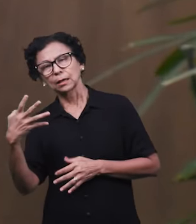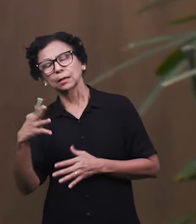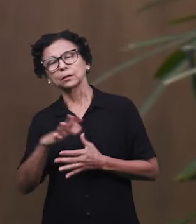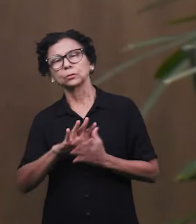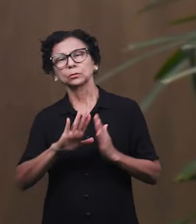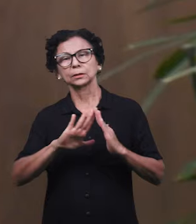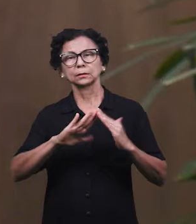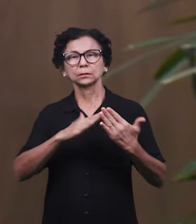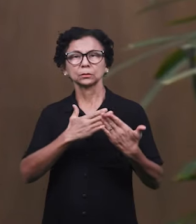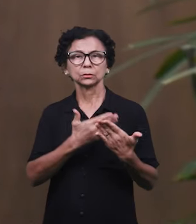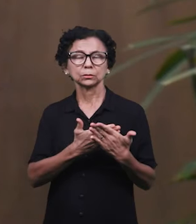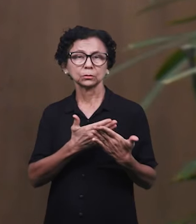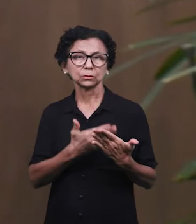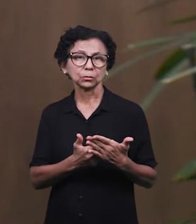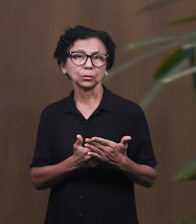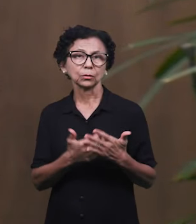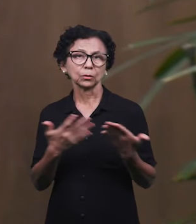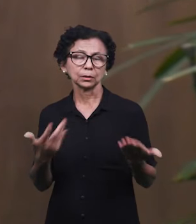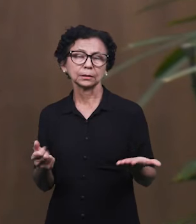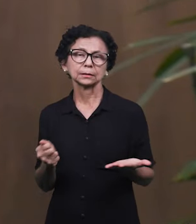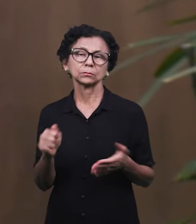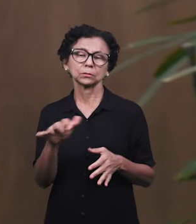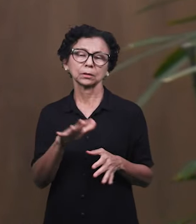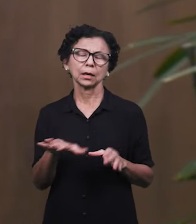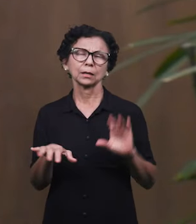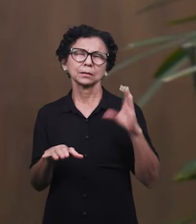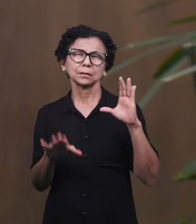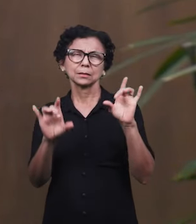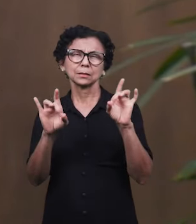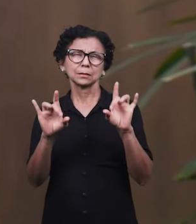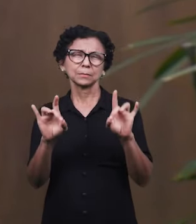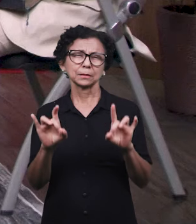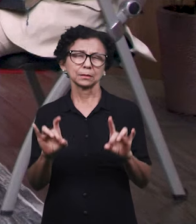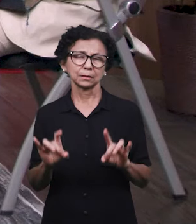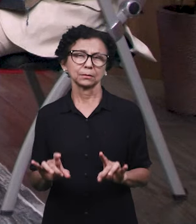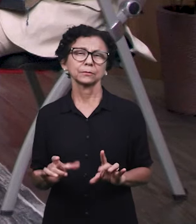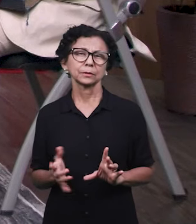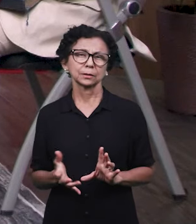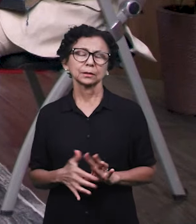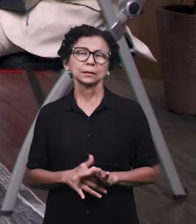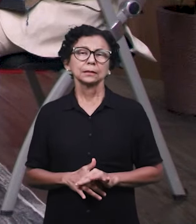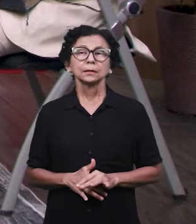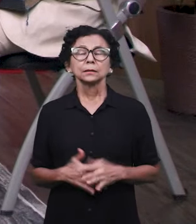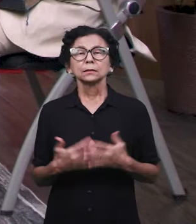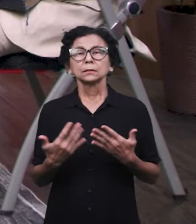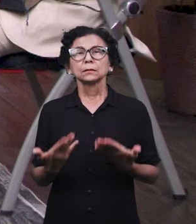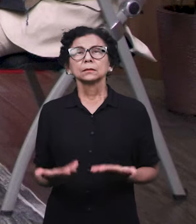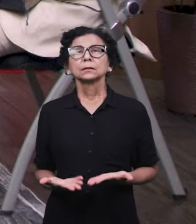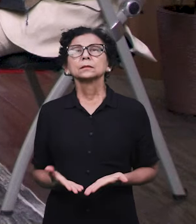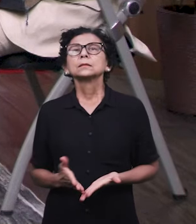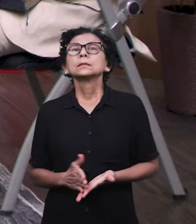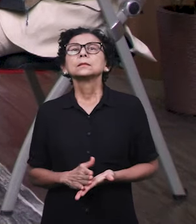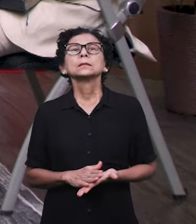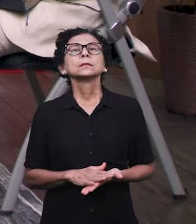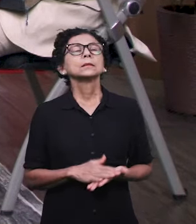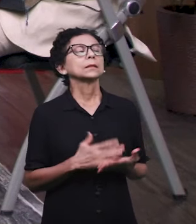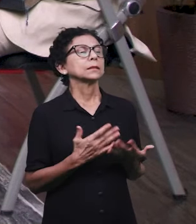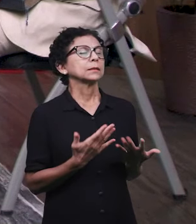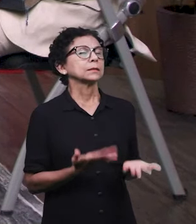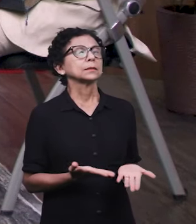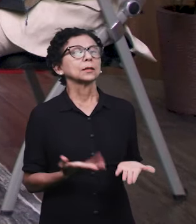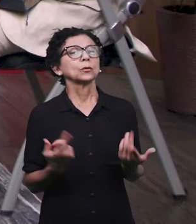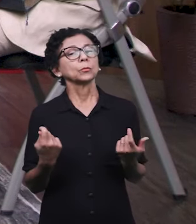mais específicas. Então, a gente precisa que não fazer... são escolarizados, né? Exatamente, que a gente precisa fazer essa distinção, né? Mas quando a